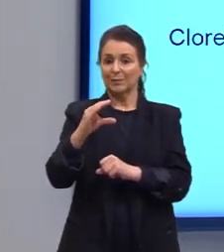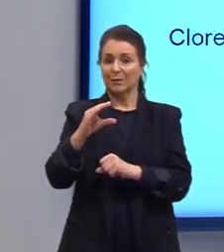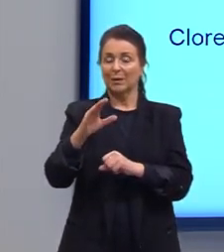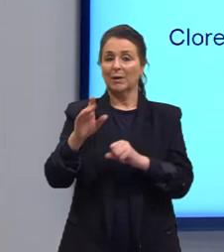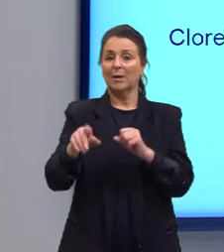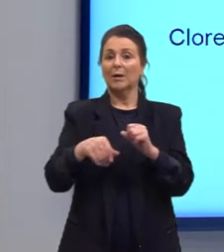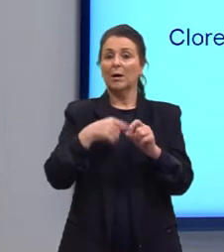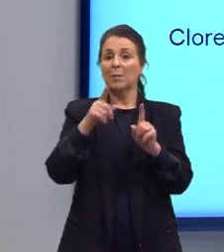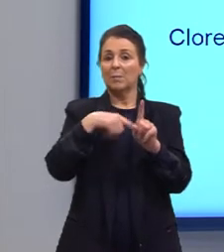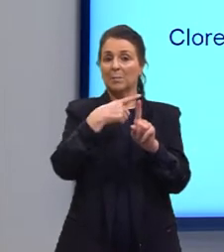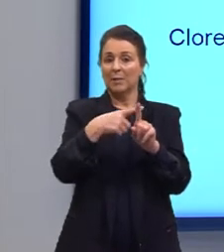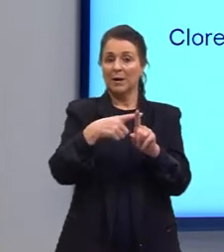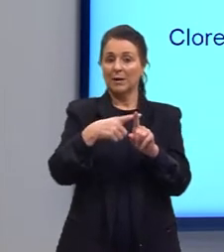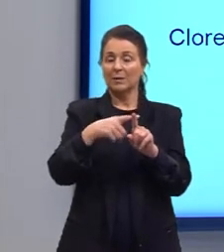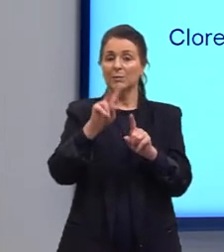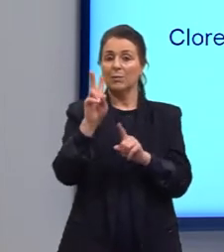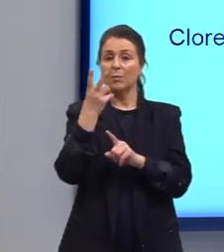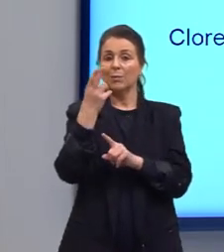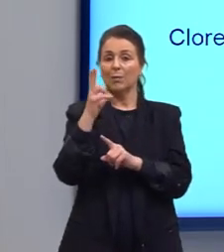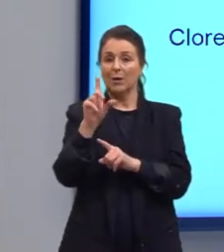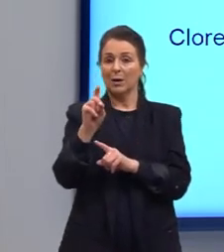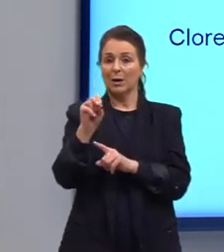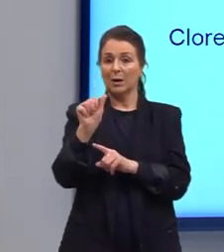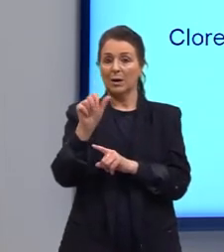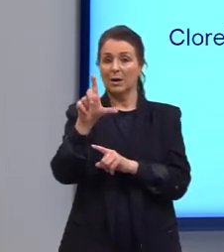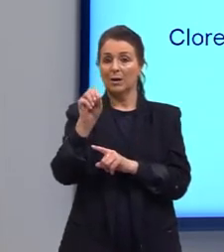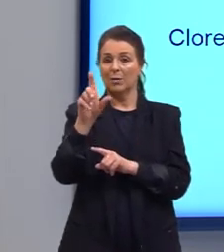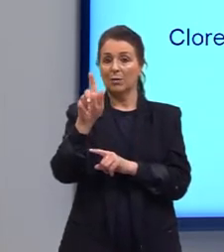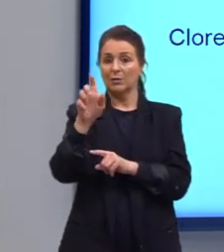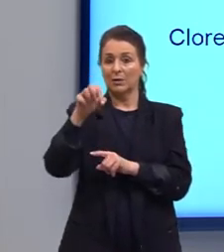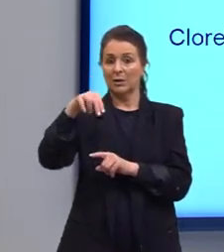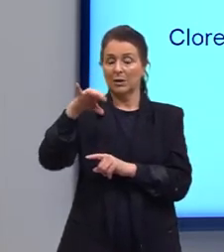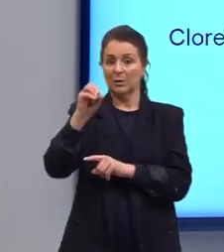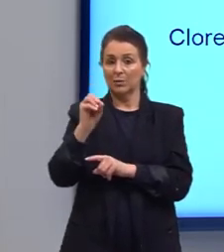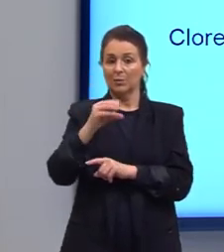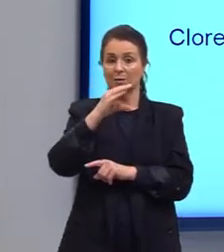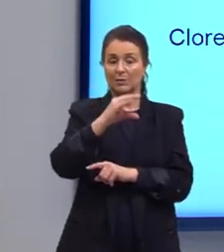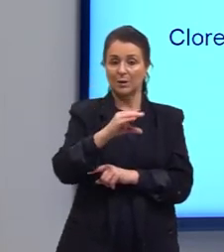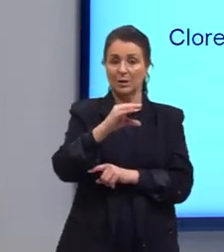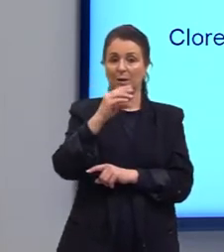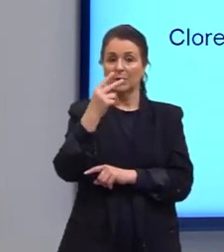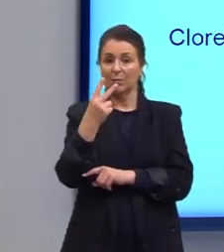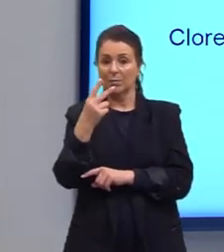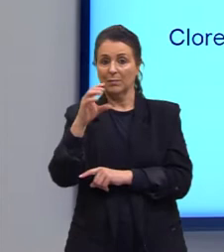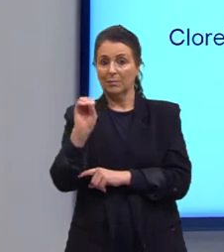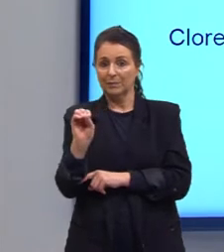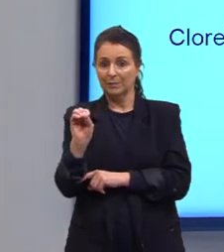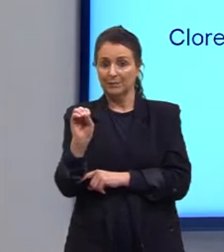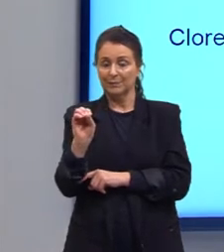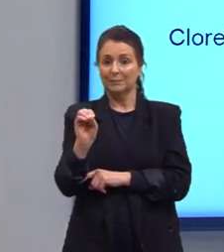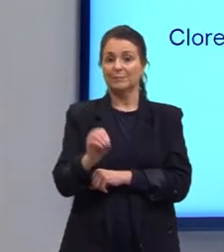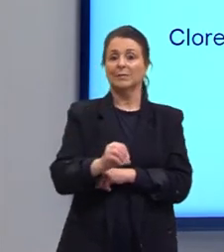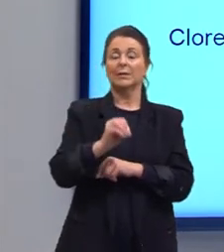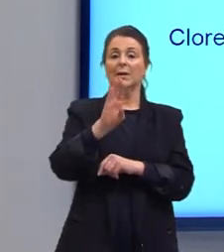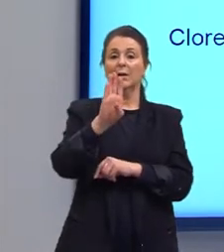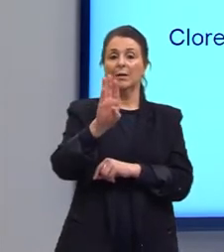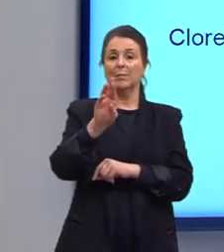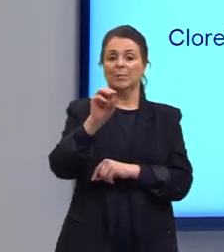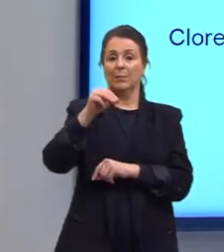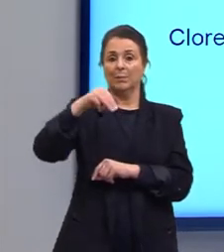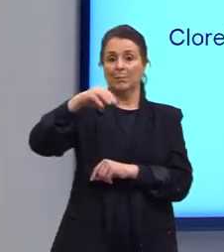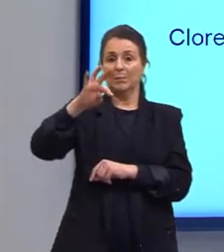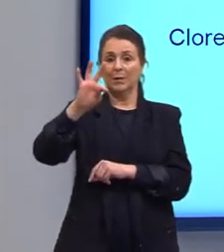meu átomo de halogênio e é C dupla o então eu vou ter um brometo de